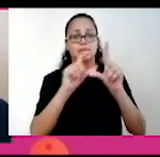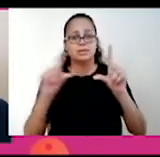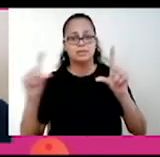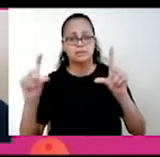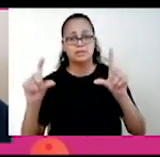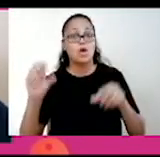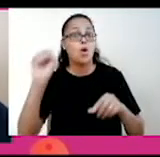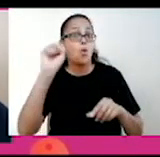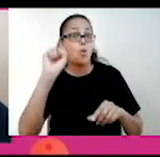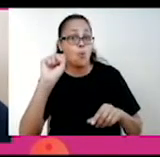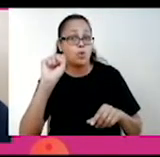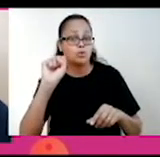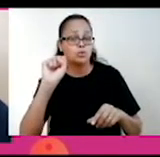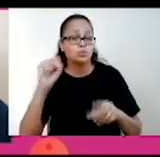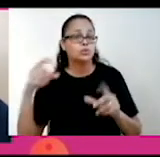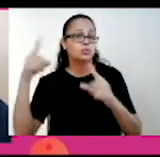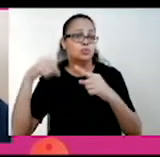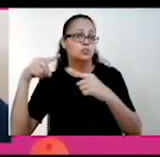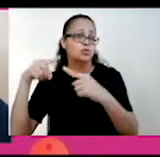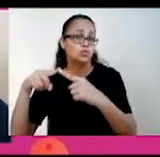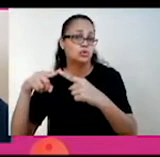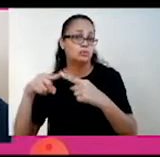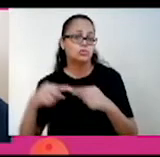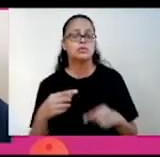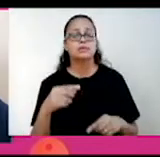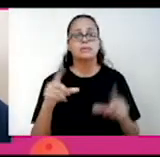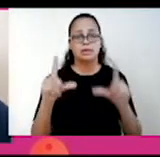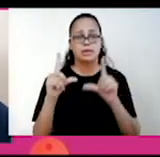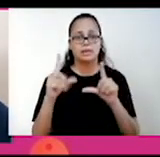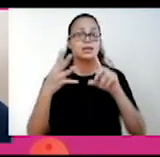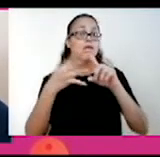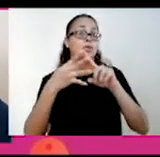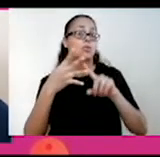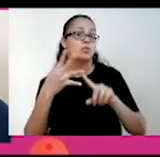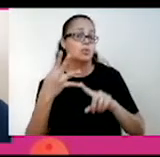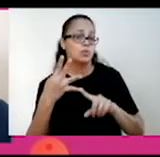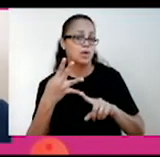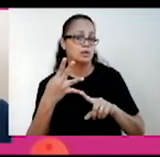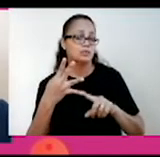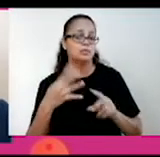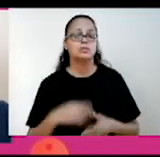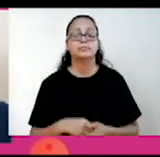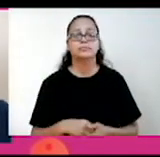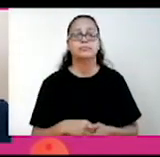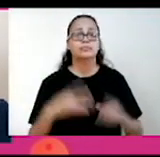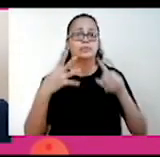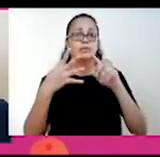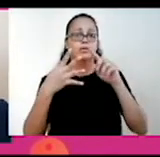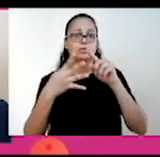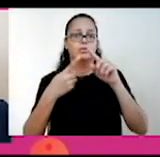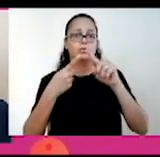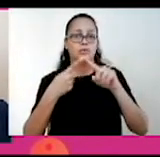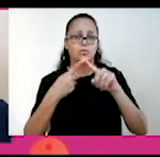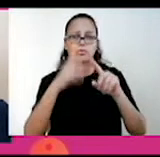são 8 tipos climáticos que estão na legenda. Aqui nós temos 4. No próximo slide nós vamos ver os outros 4. 1,